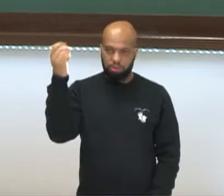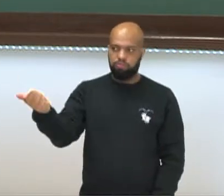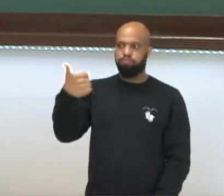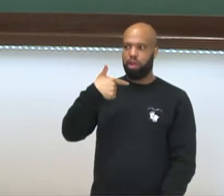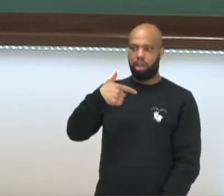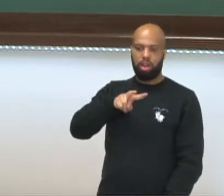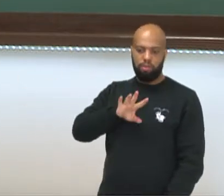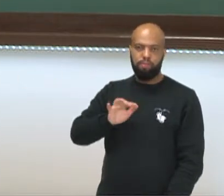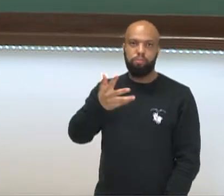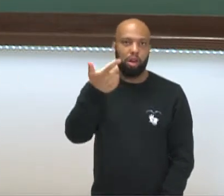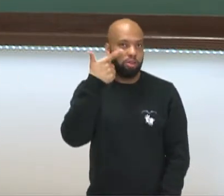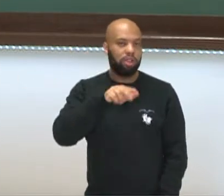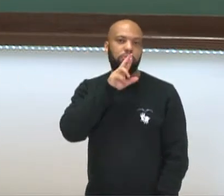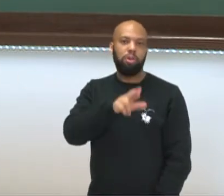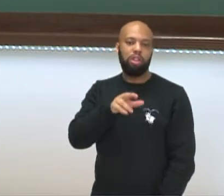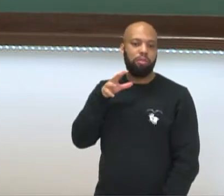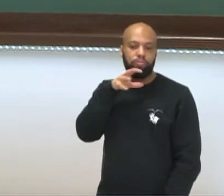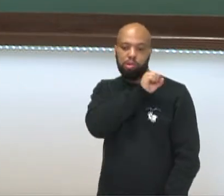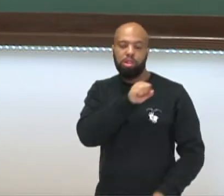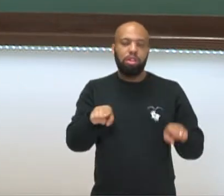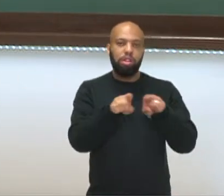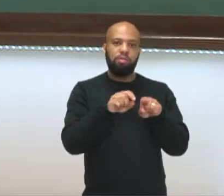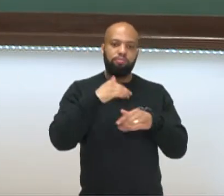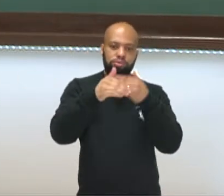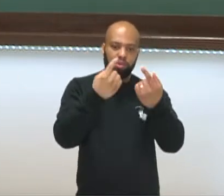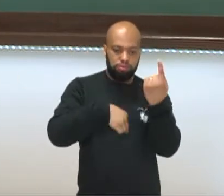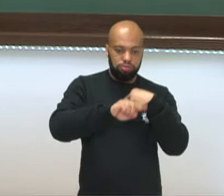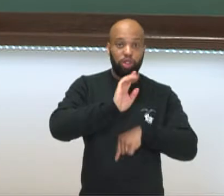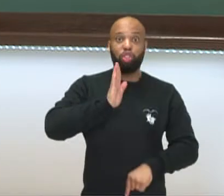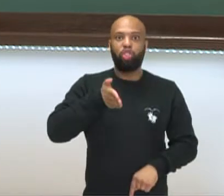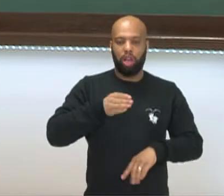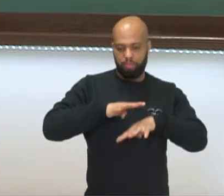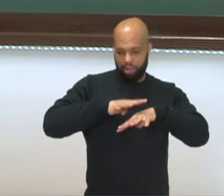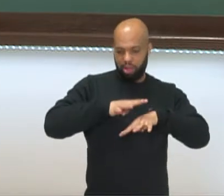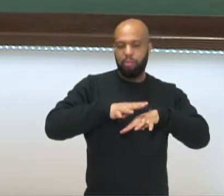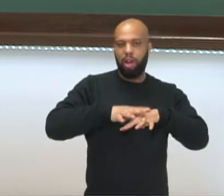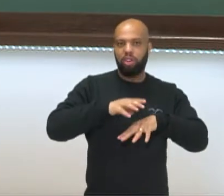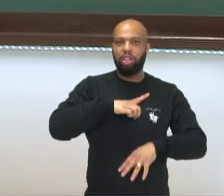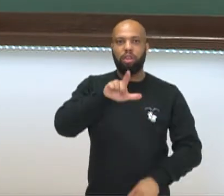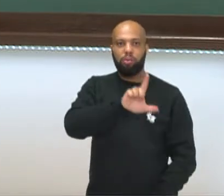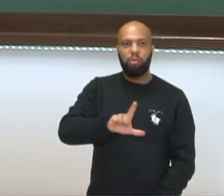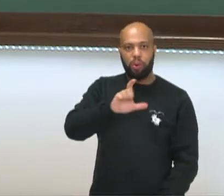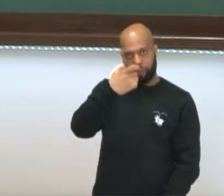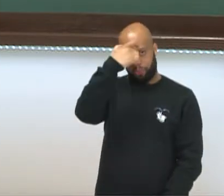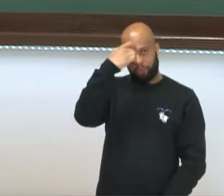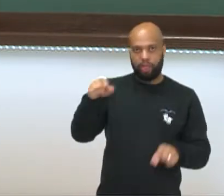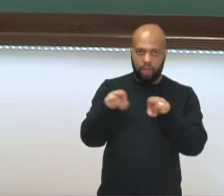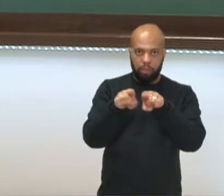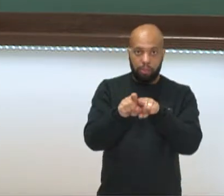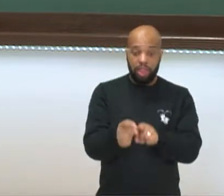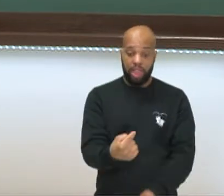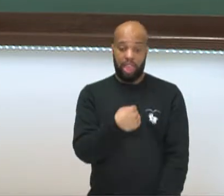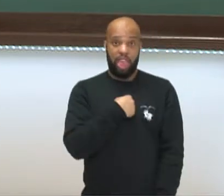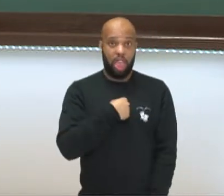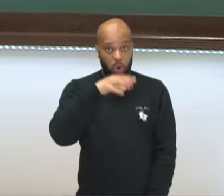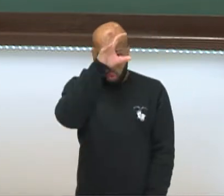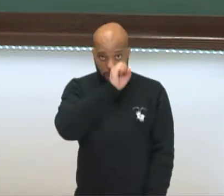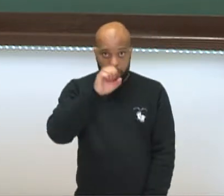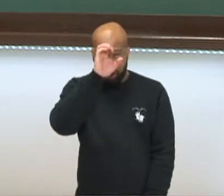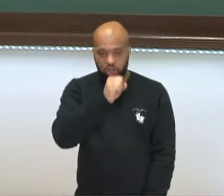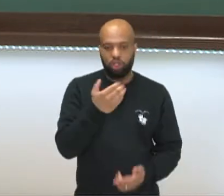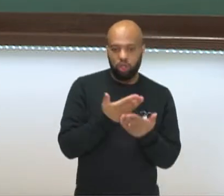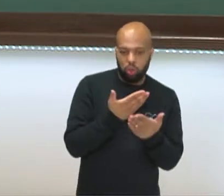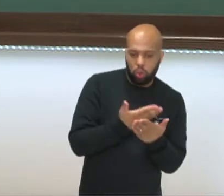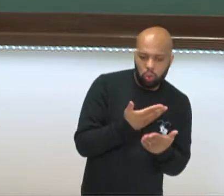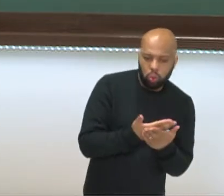do que eu, que têm aí desenvolvido muito mais esse raciocínio lógico matemático. Eu aprendi, eu